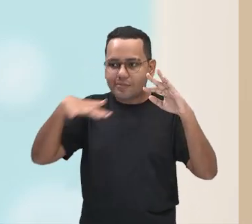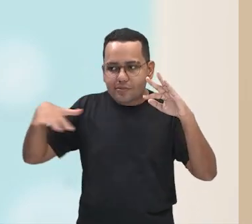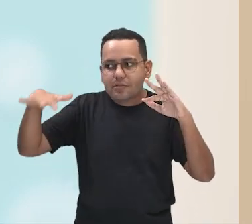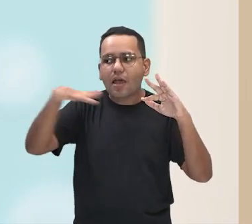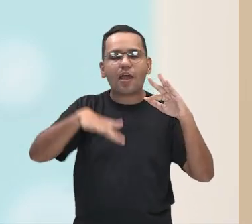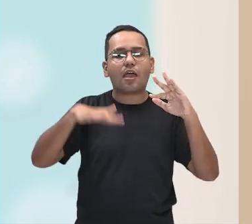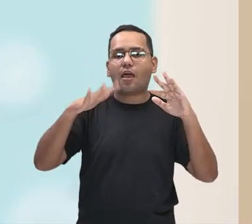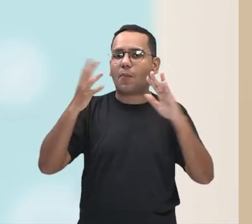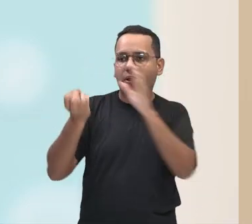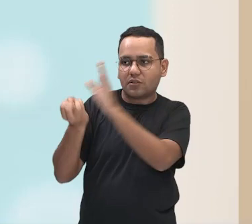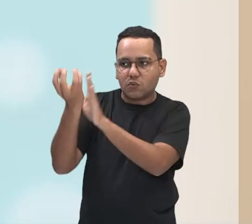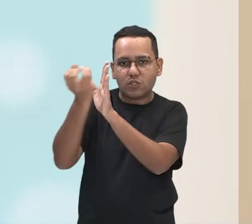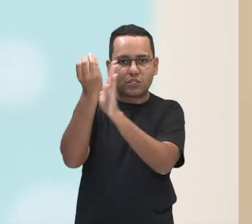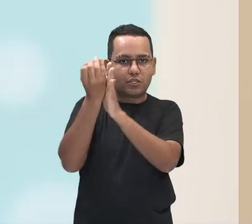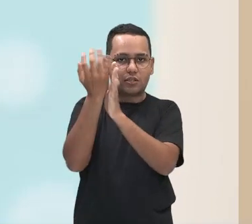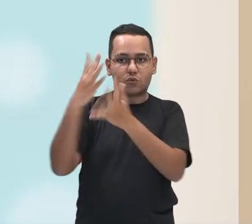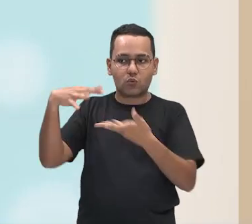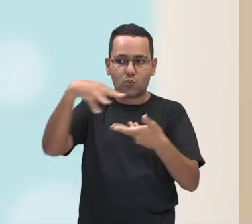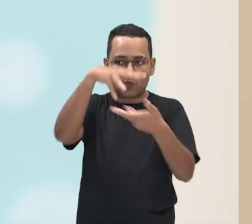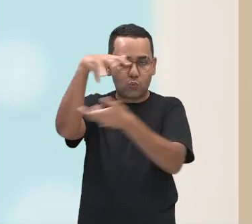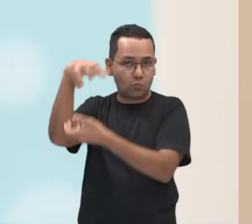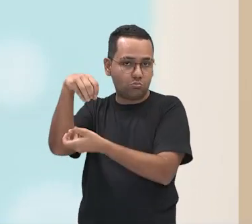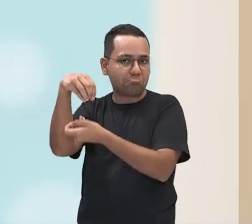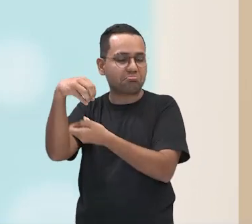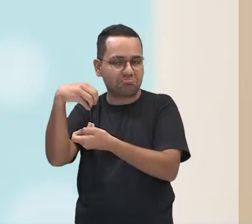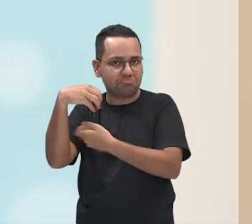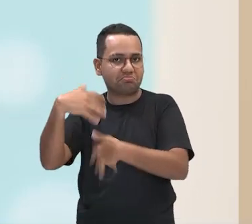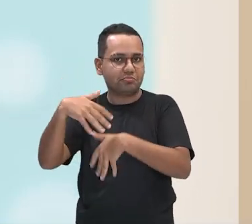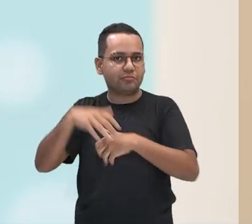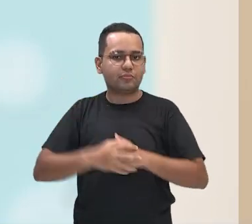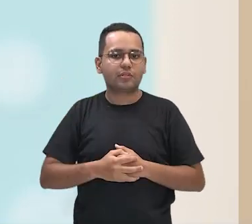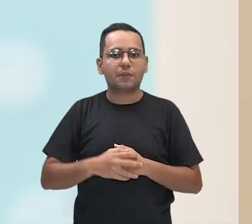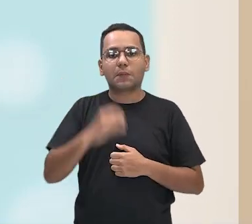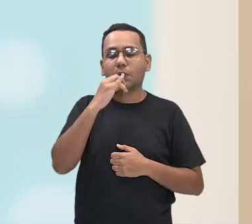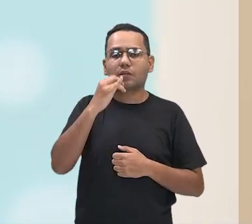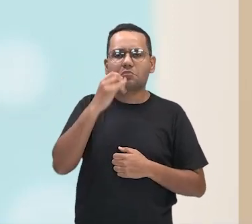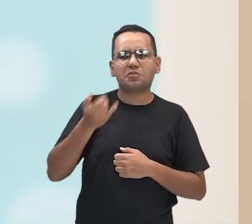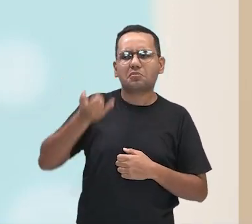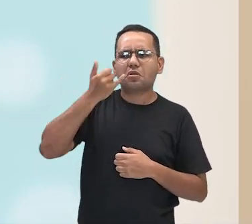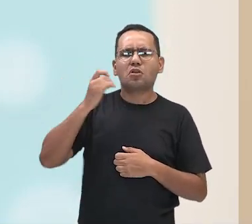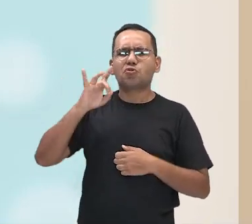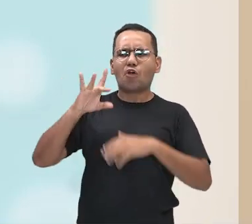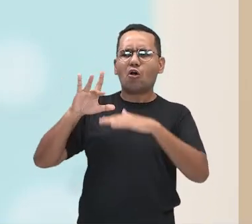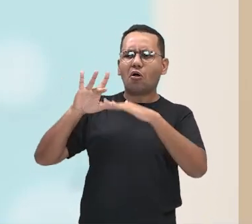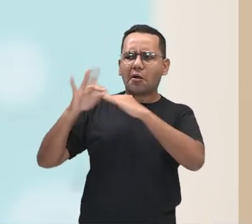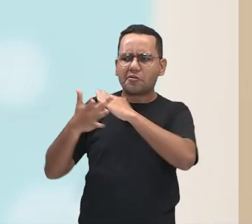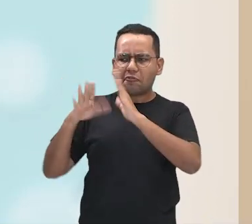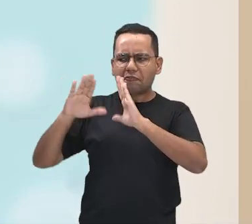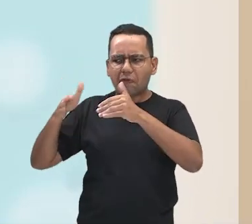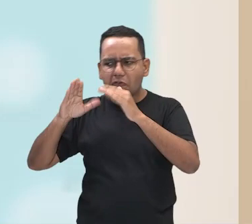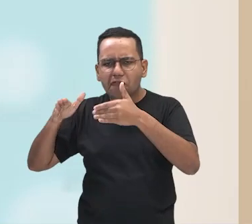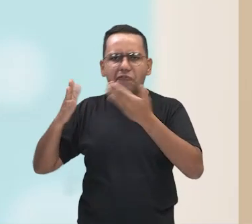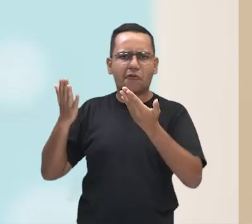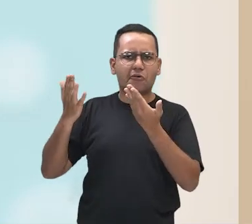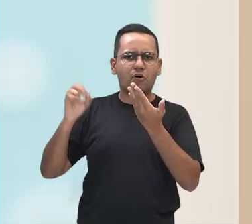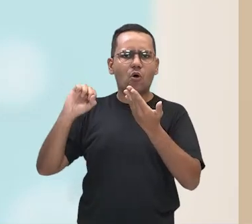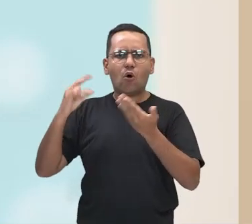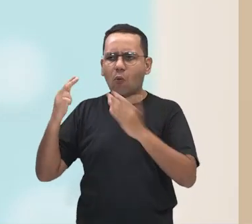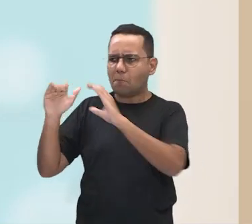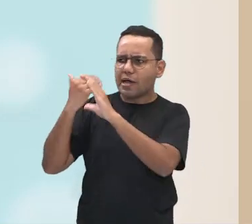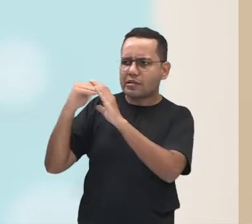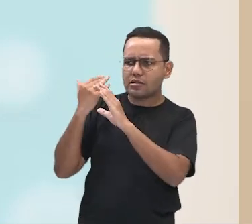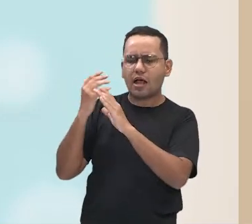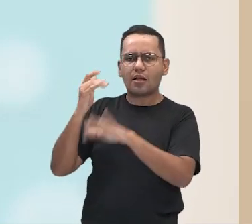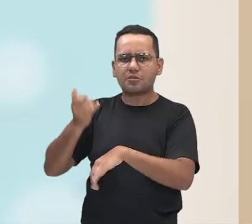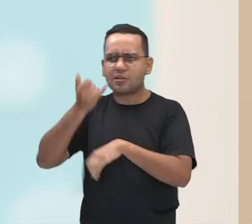o celular, ele não permite só que a gente fique lá no WhatsApp, nas redes sociais, né, recebendo e fazendo ligação. Não,